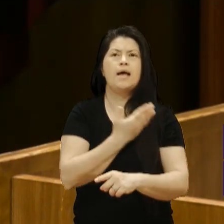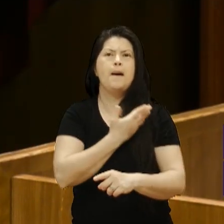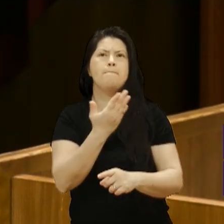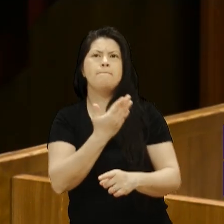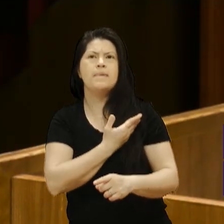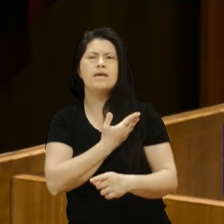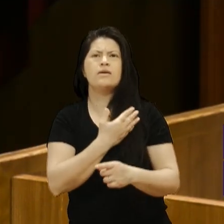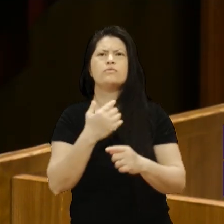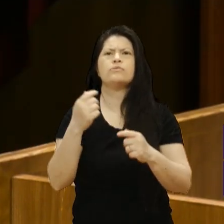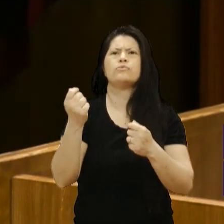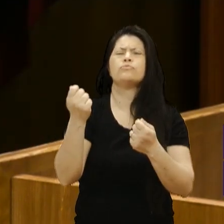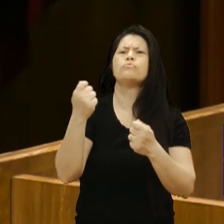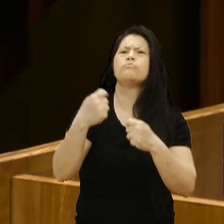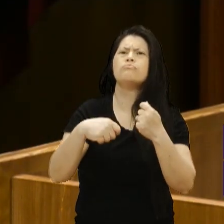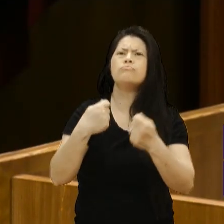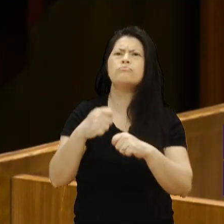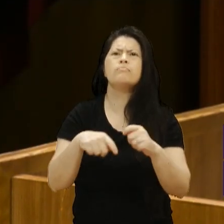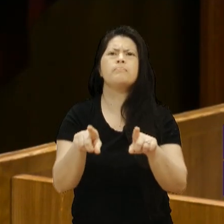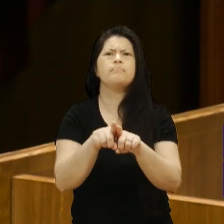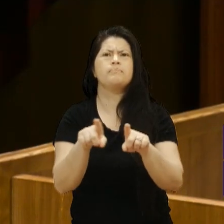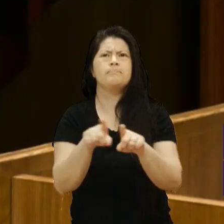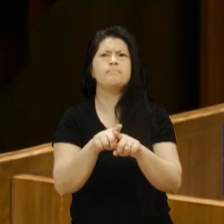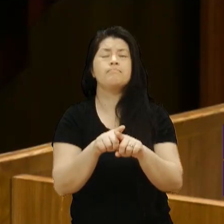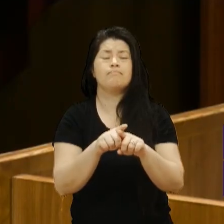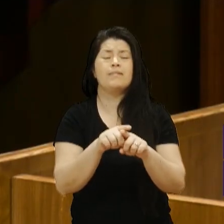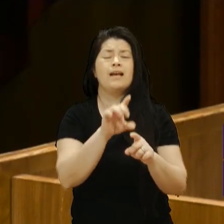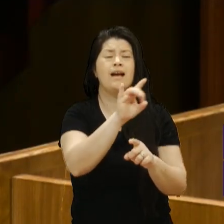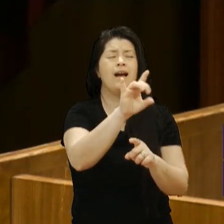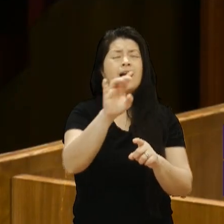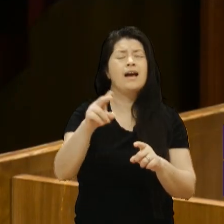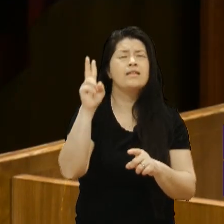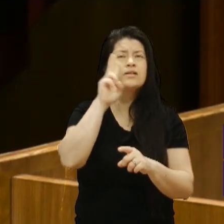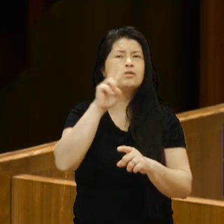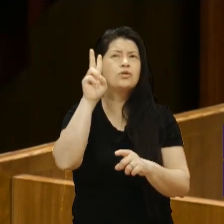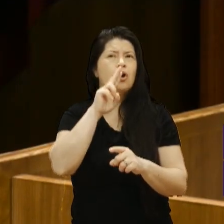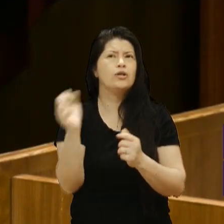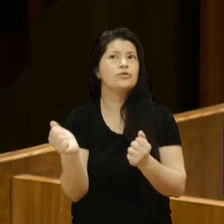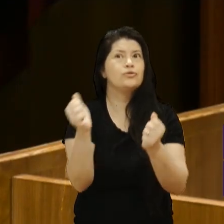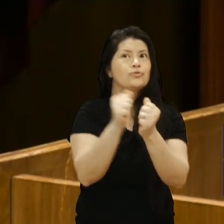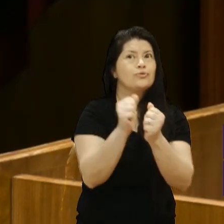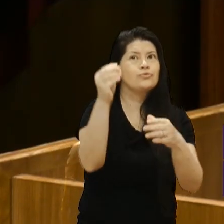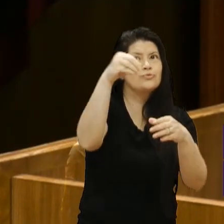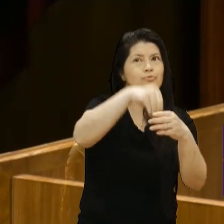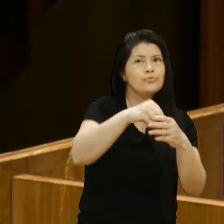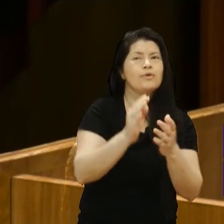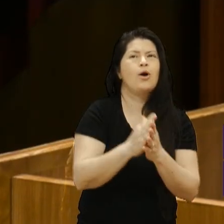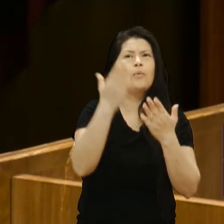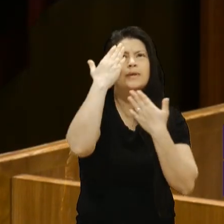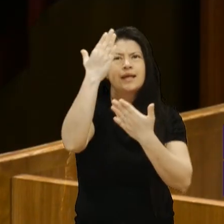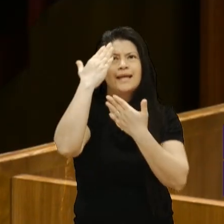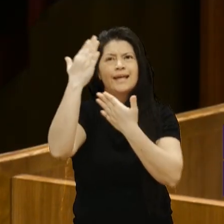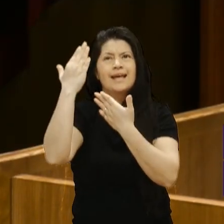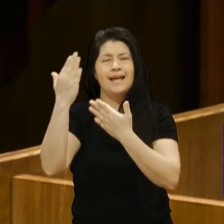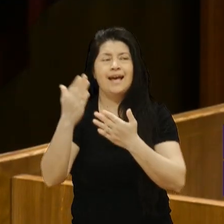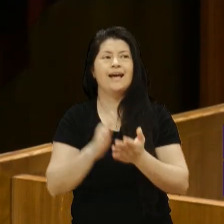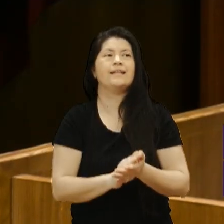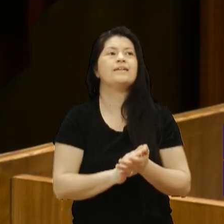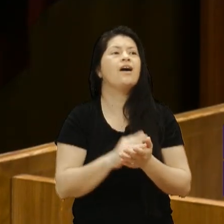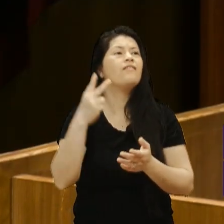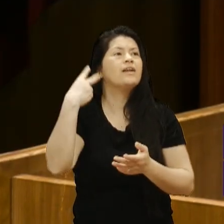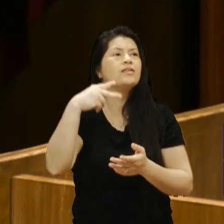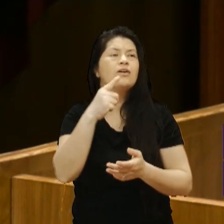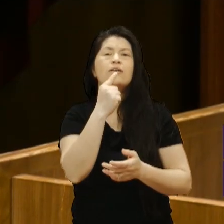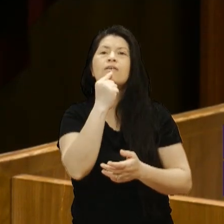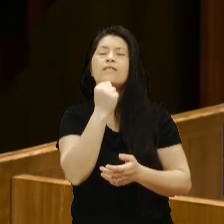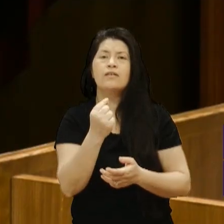pela Rossi durante este século deixou um pouco da sua história conosco. Agradeço novamente ao vereador Alexandre Bortoluz